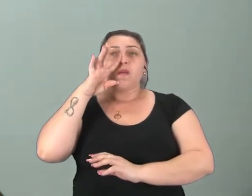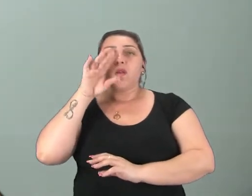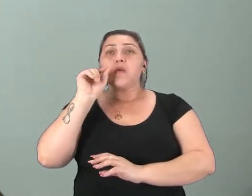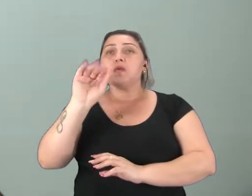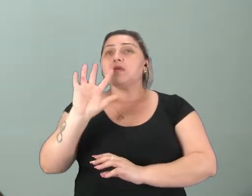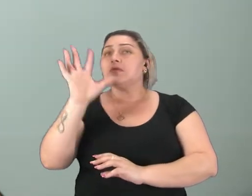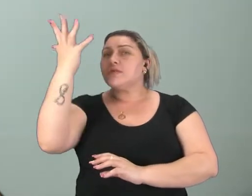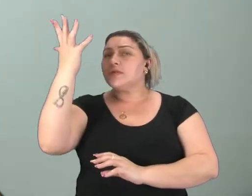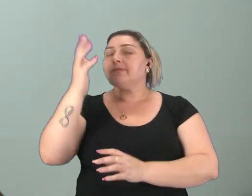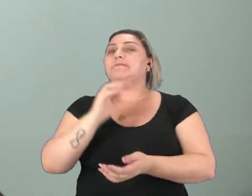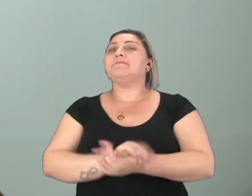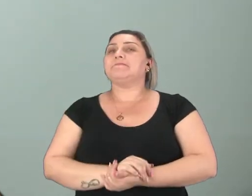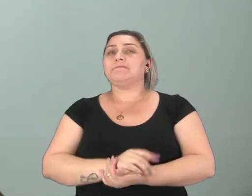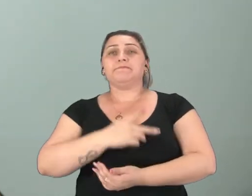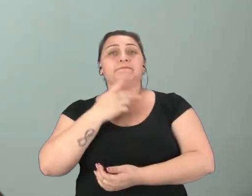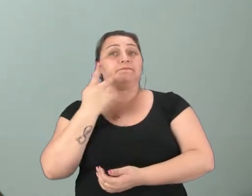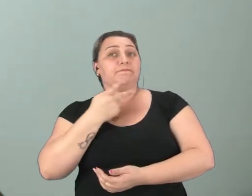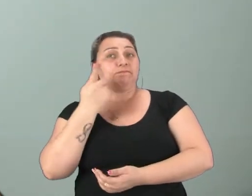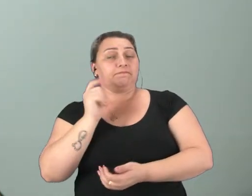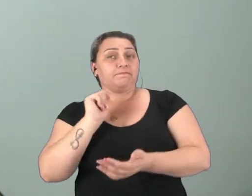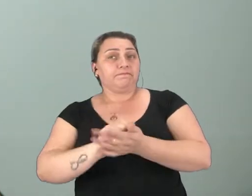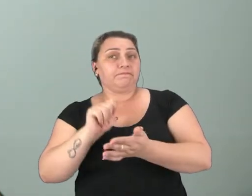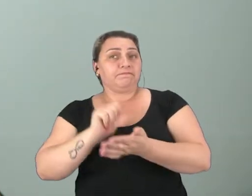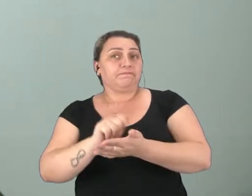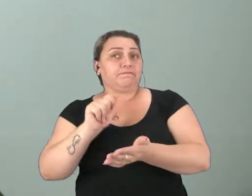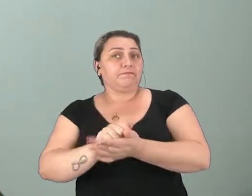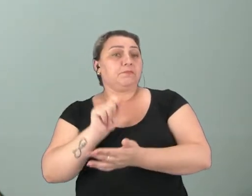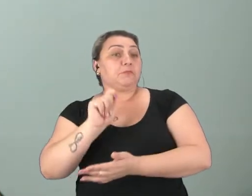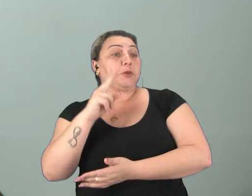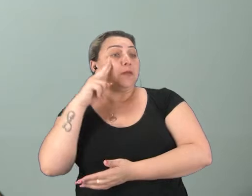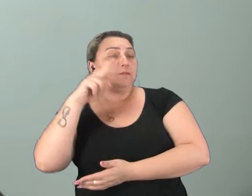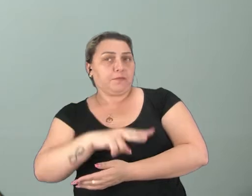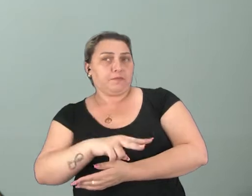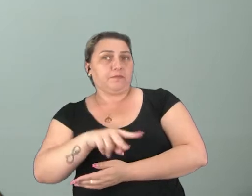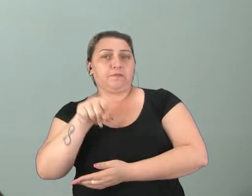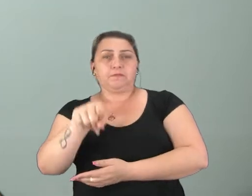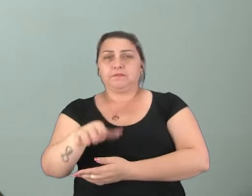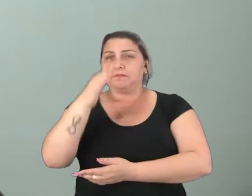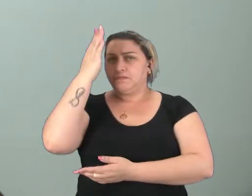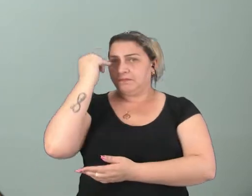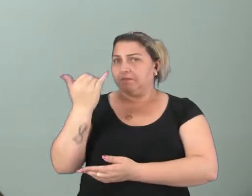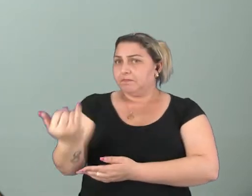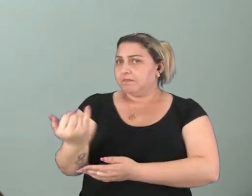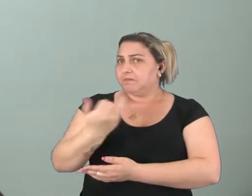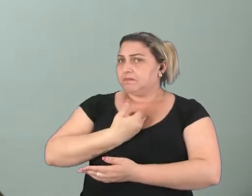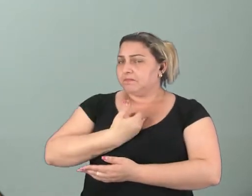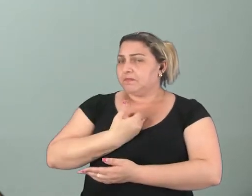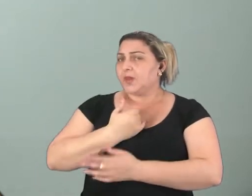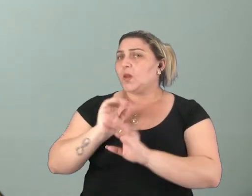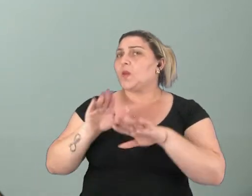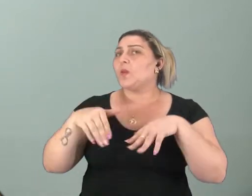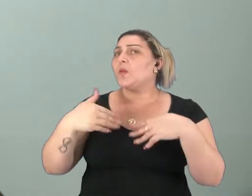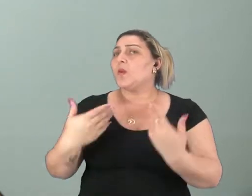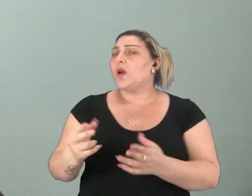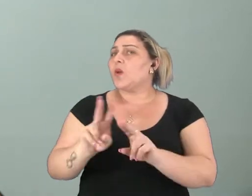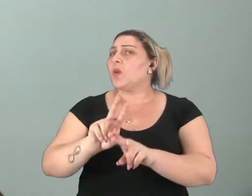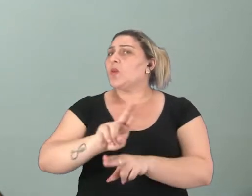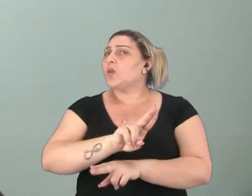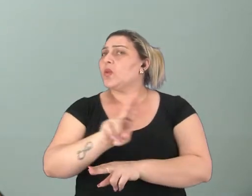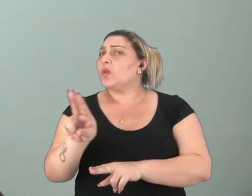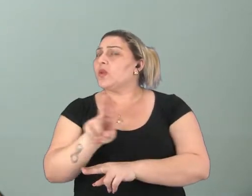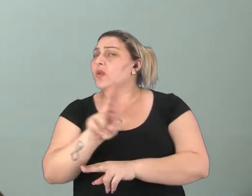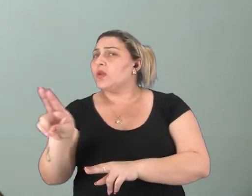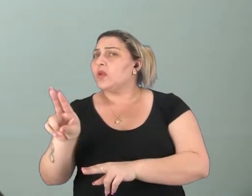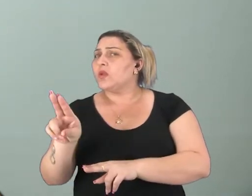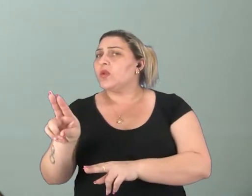o que está acontecendo e fazendo o relato dessa observação. E você sabe me dizer qual seria o nome,